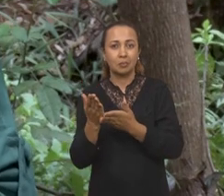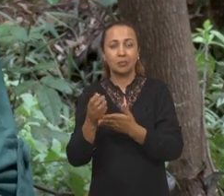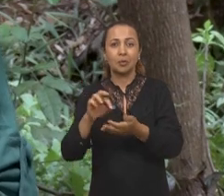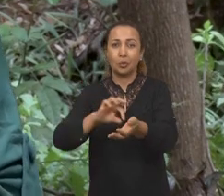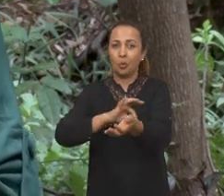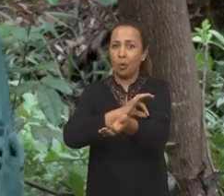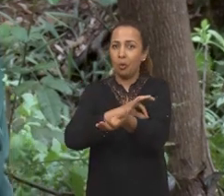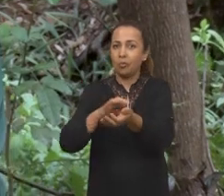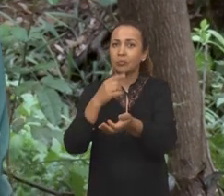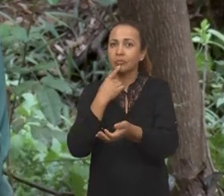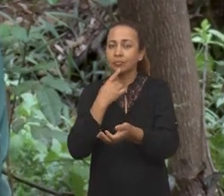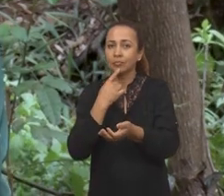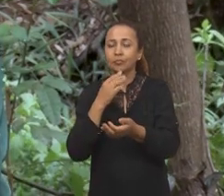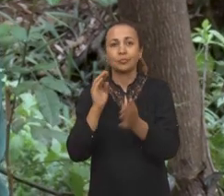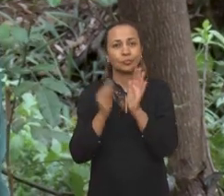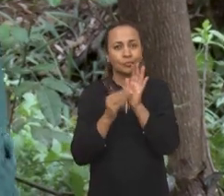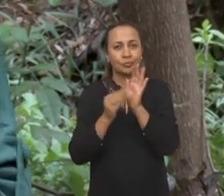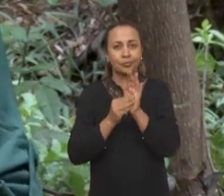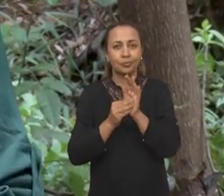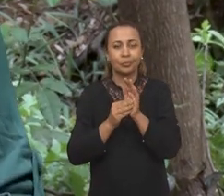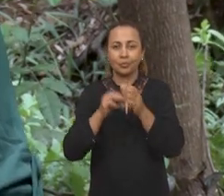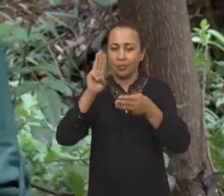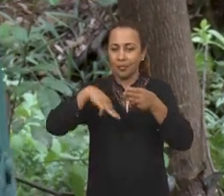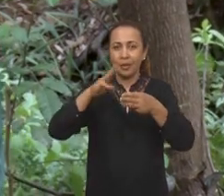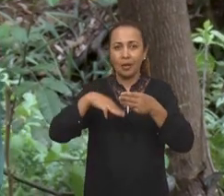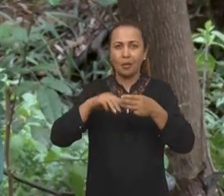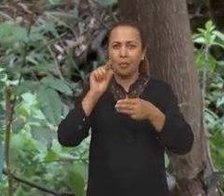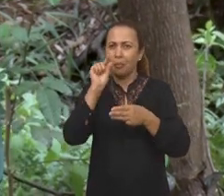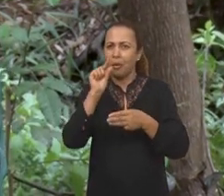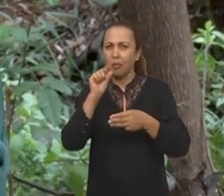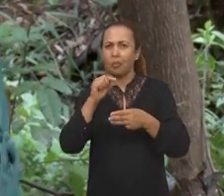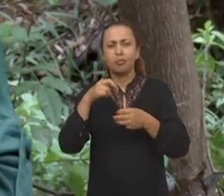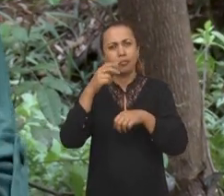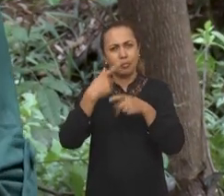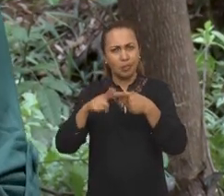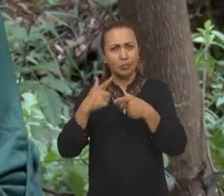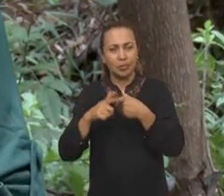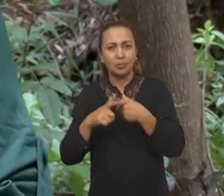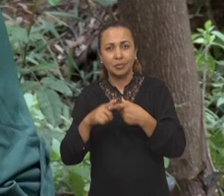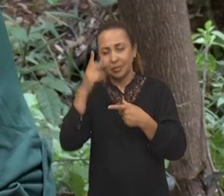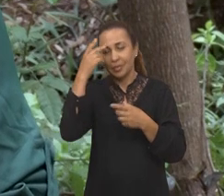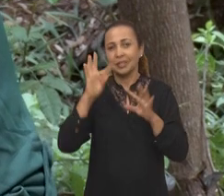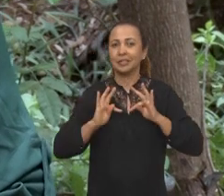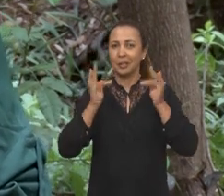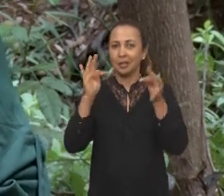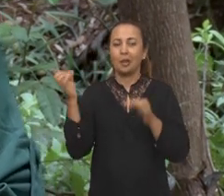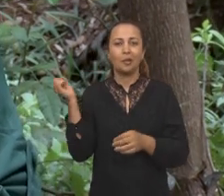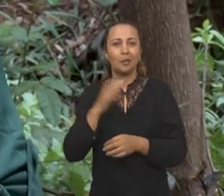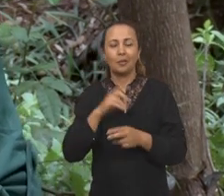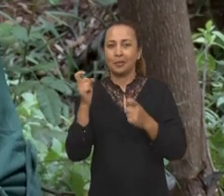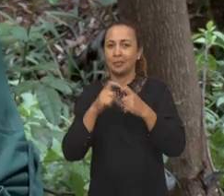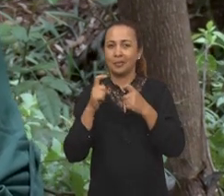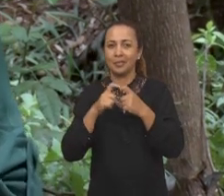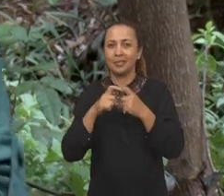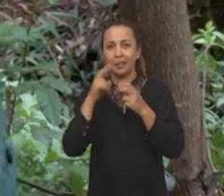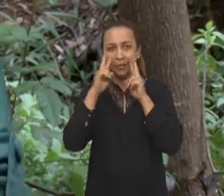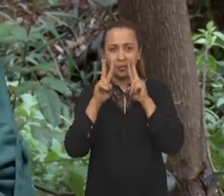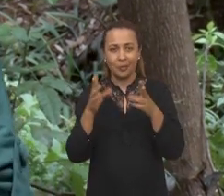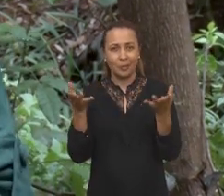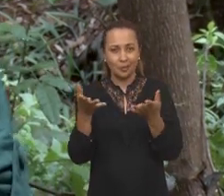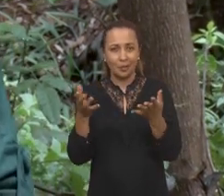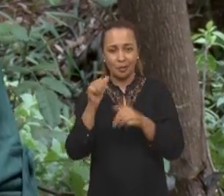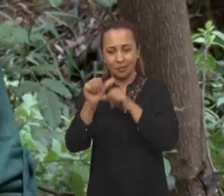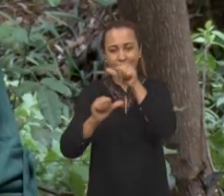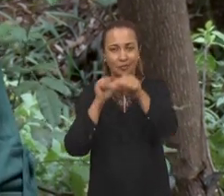doenças vasculares propondo métodos menos invasivos em pacientes a técnica é uma verdadeira inovação na medicina